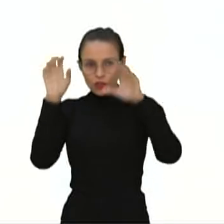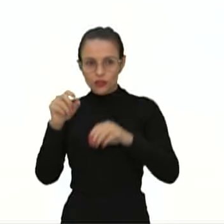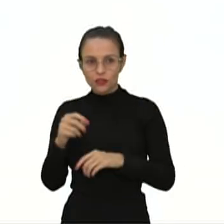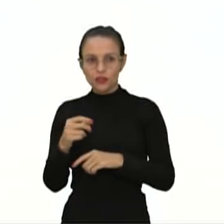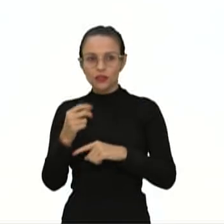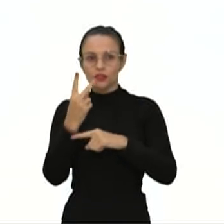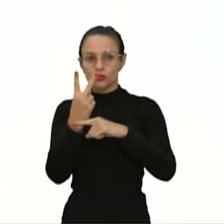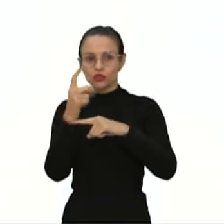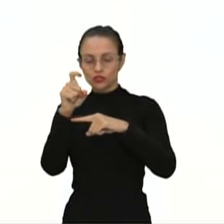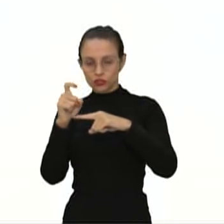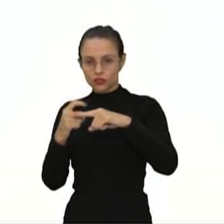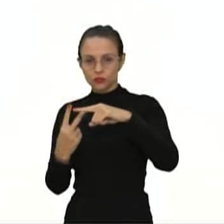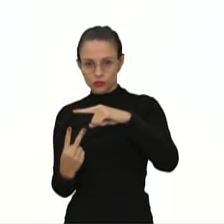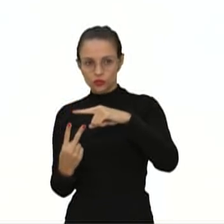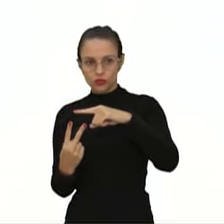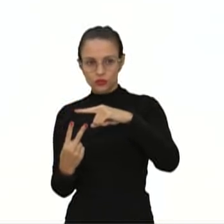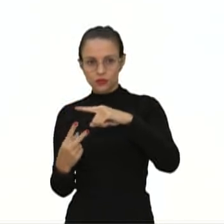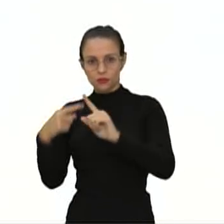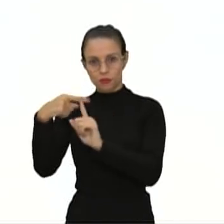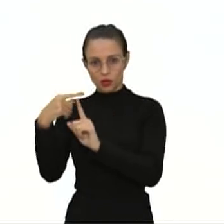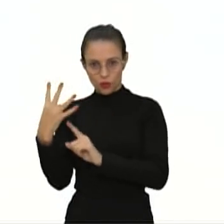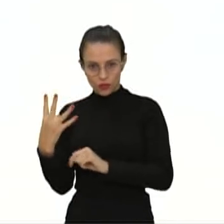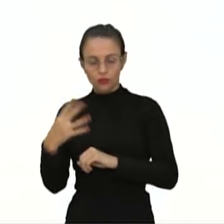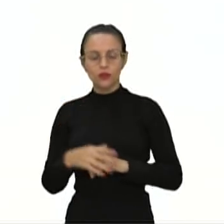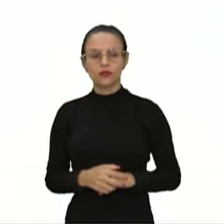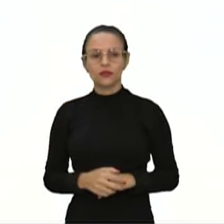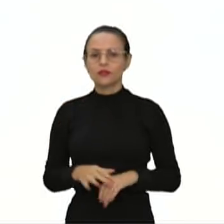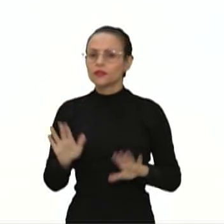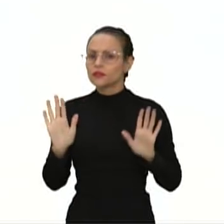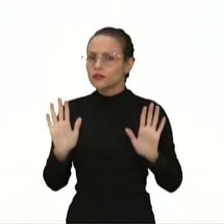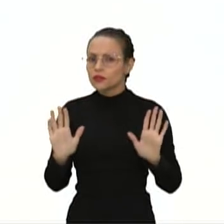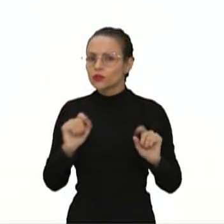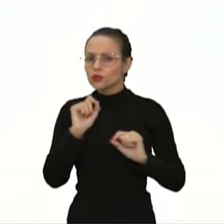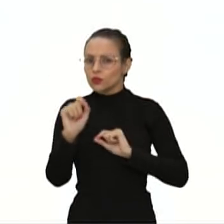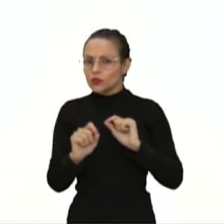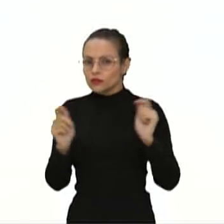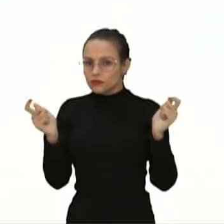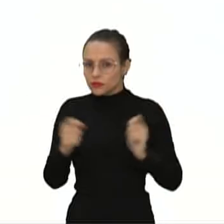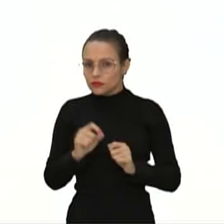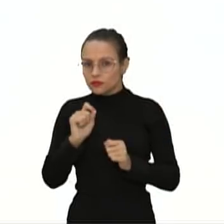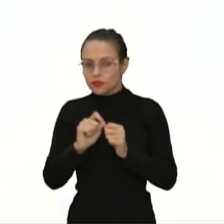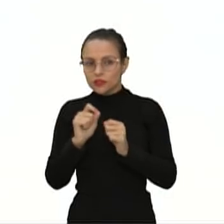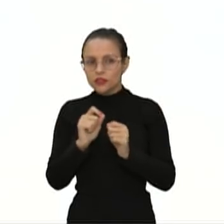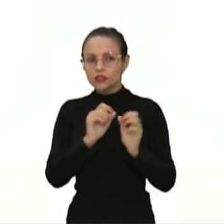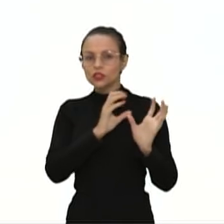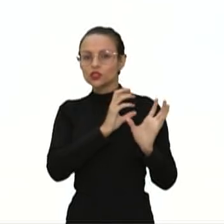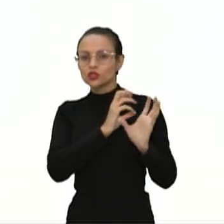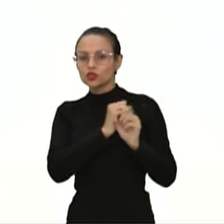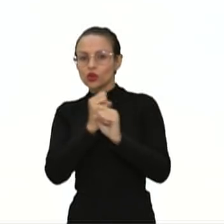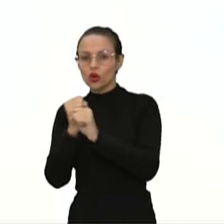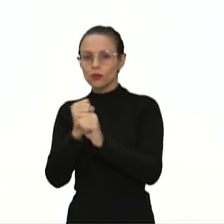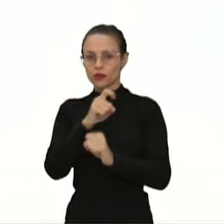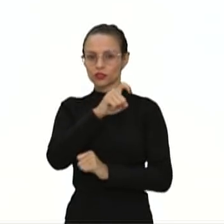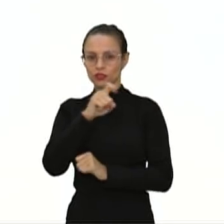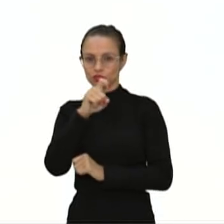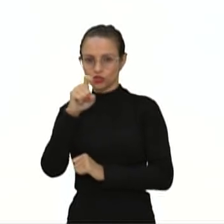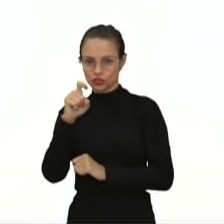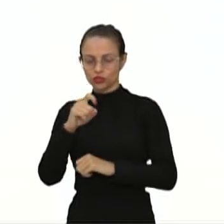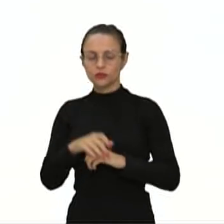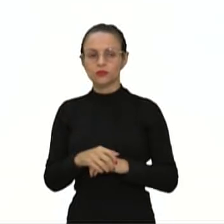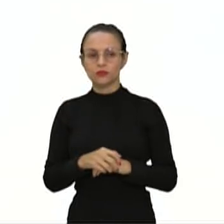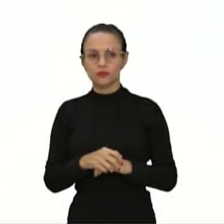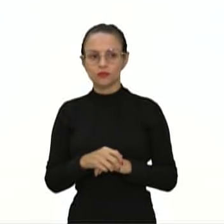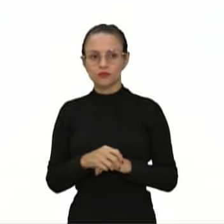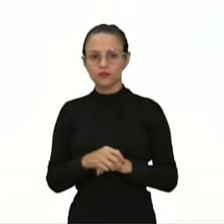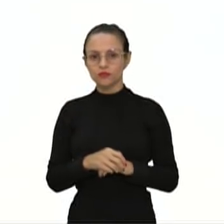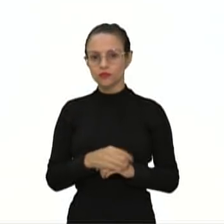2x sobre 2 mais 4. O que eu posso fazer? Eu posso somar, então, as incógnitas aqui, os termos semelhantes.